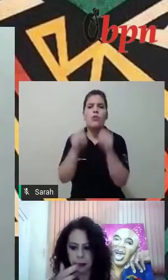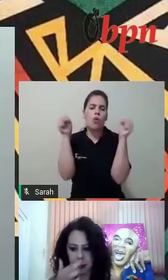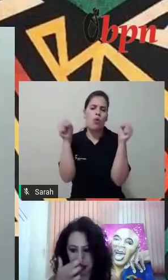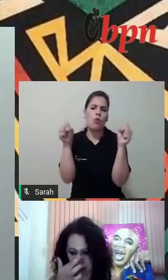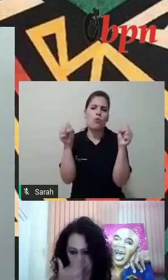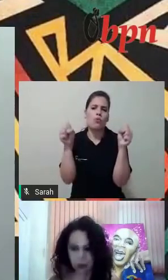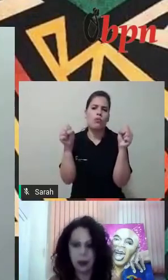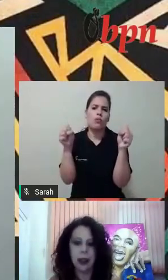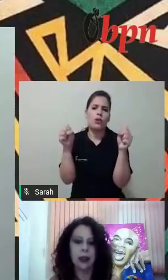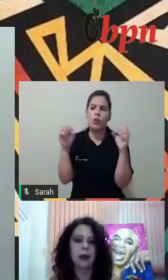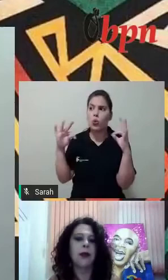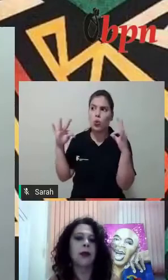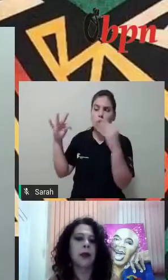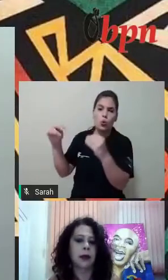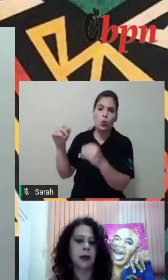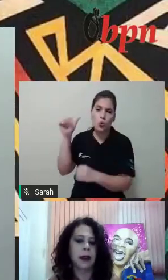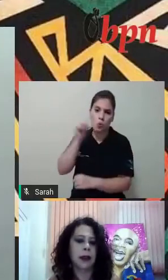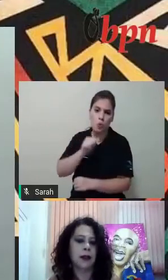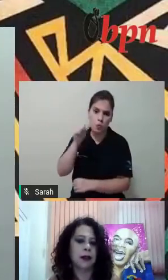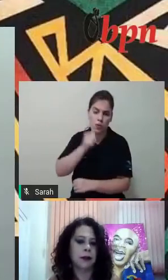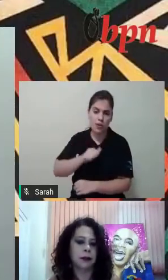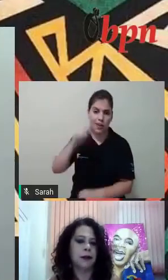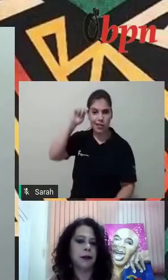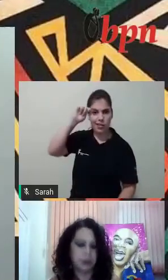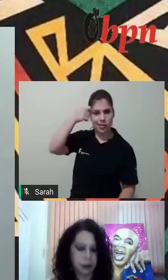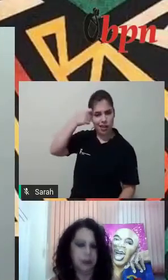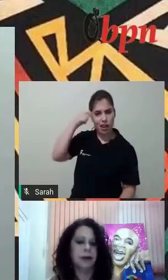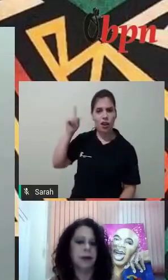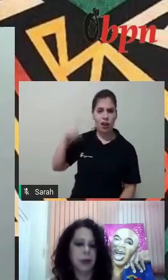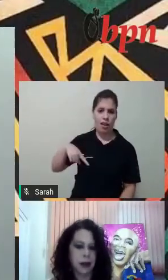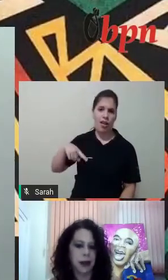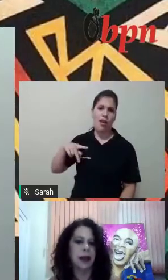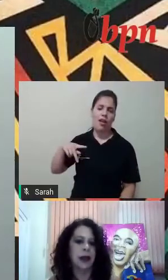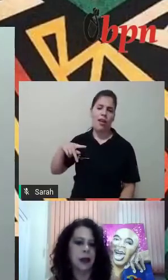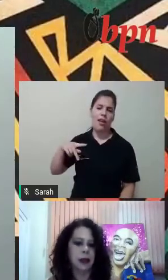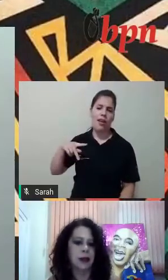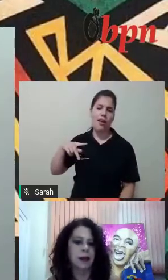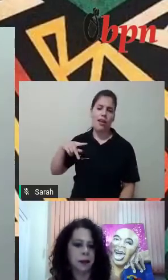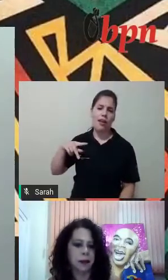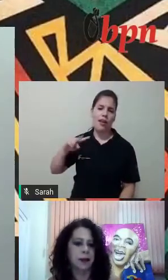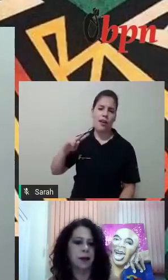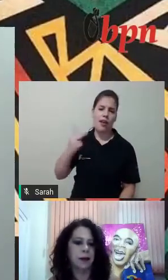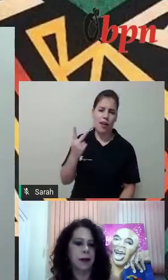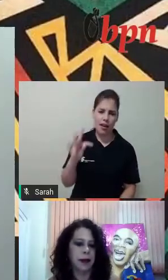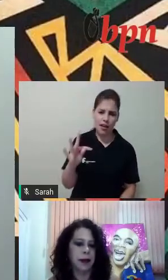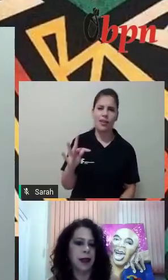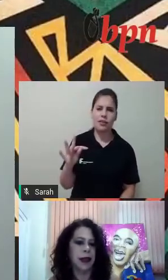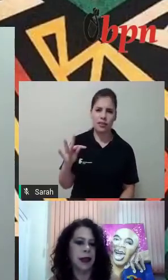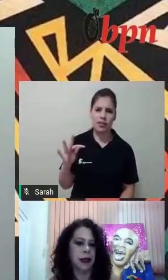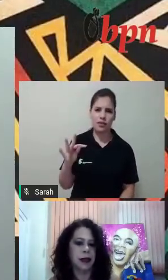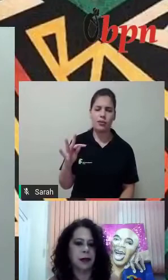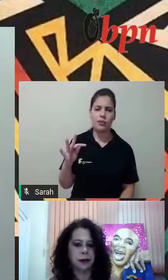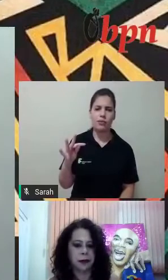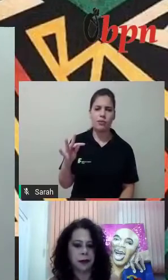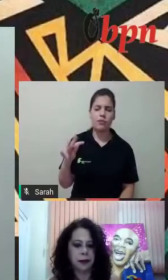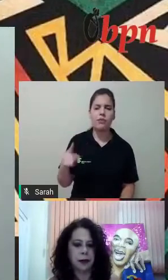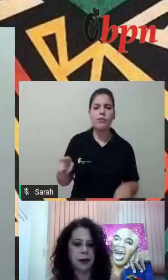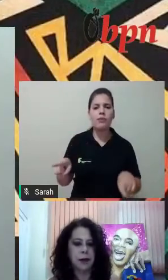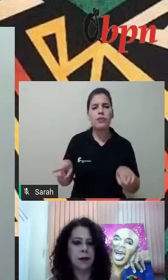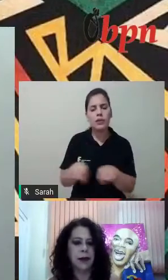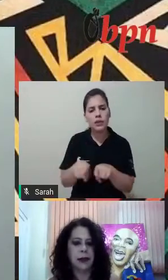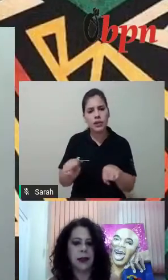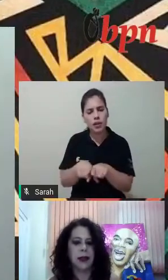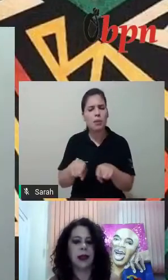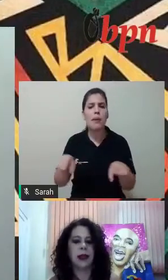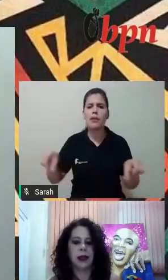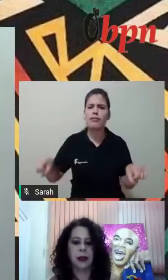mulheres negras são héteros, né? E quebrar, inclusive, com essa obrigação também das mulheres